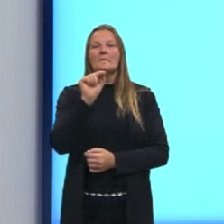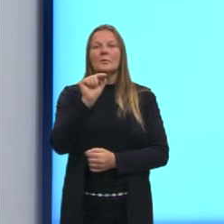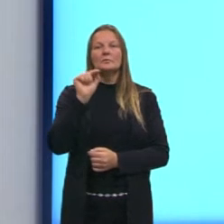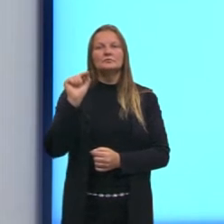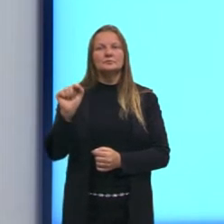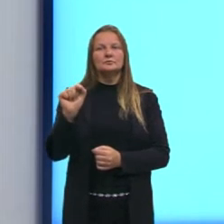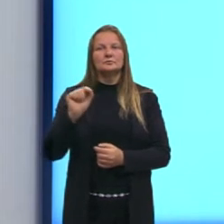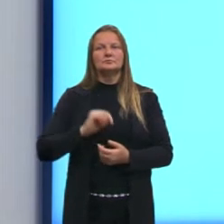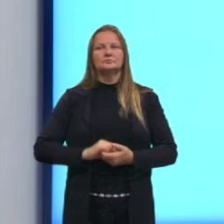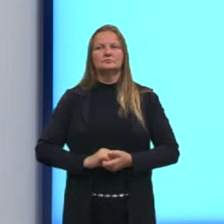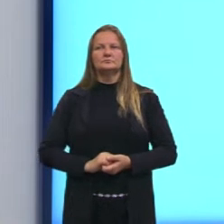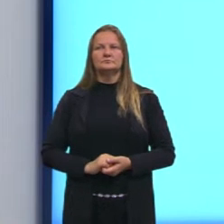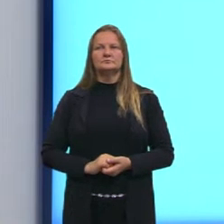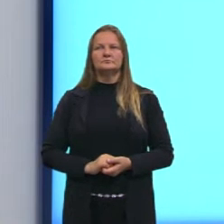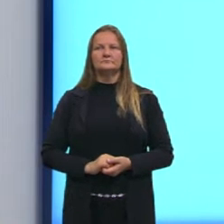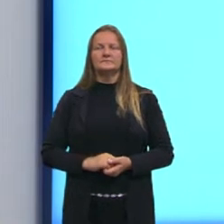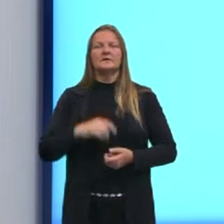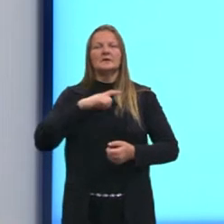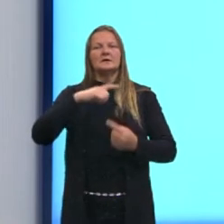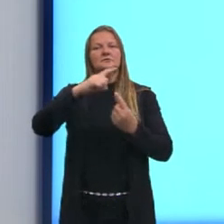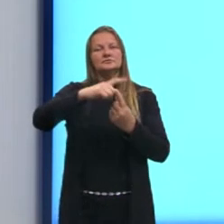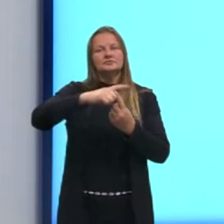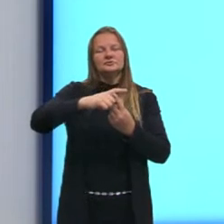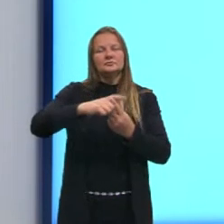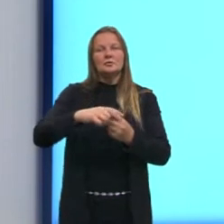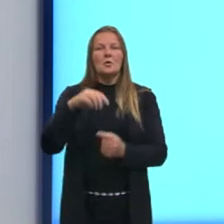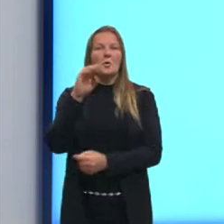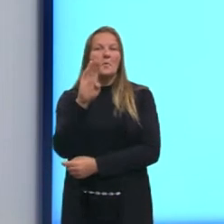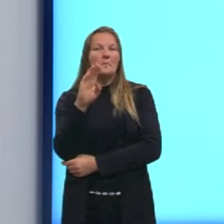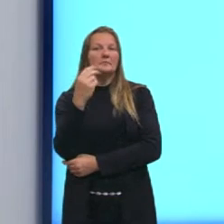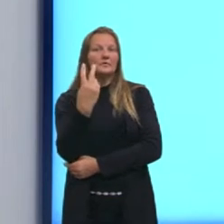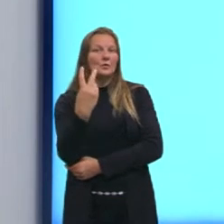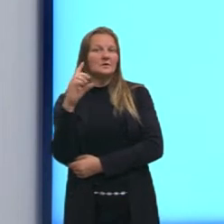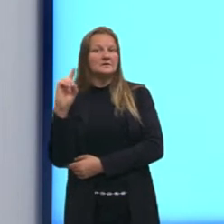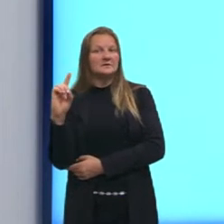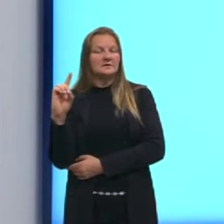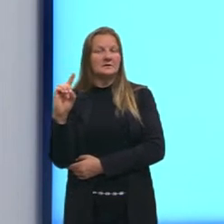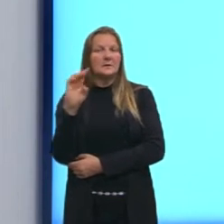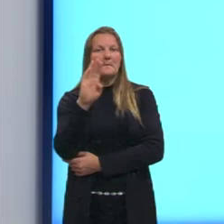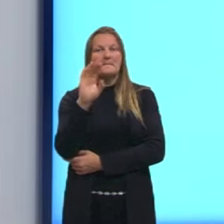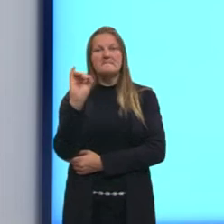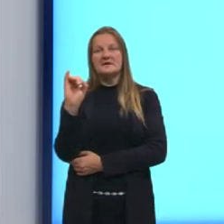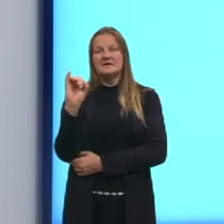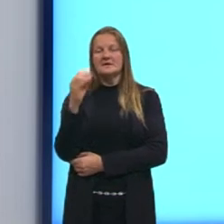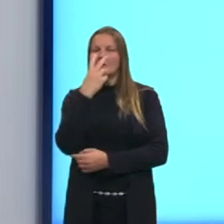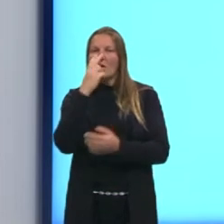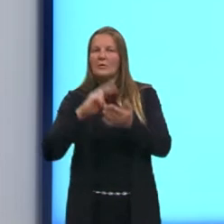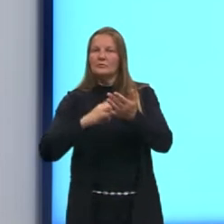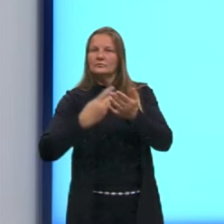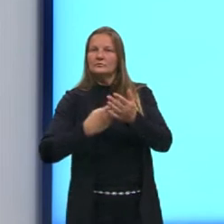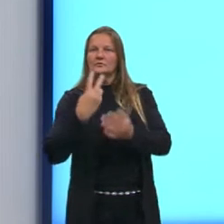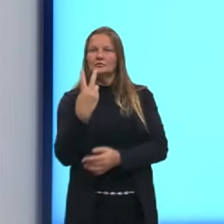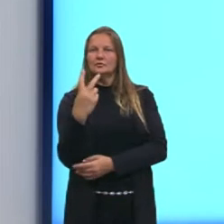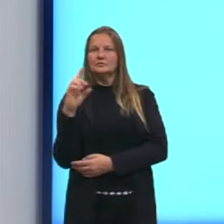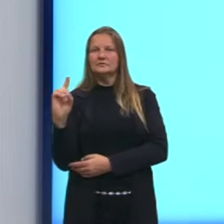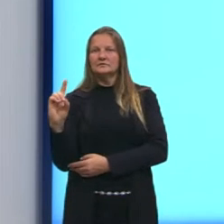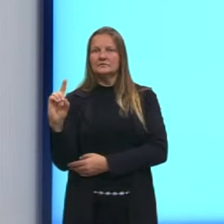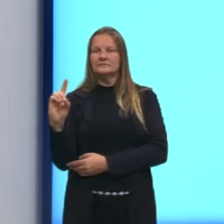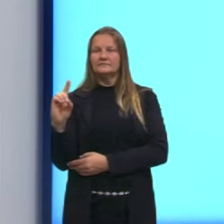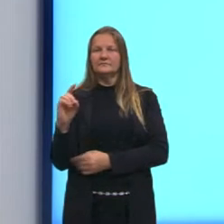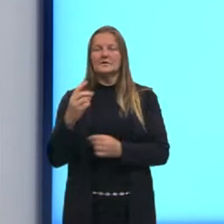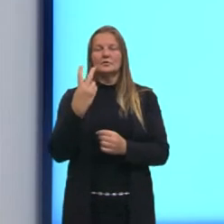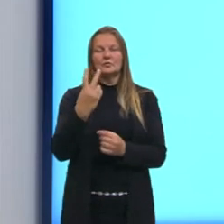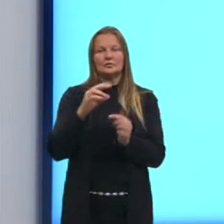pontos. Mas elas podem ser então bidimensionais, né? Nesse tipo então de propagação a gente vai precisar de dois